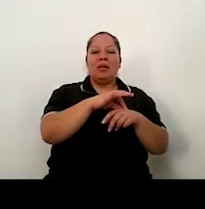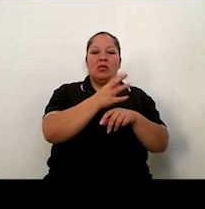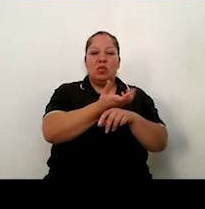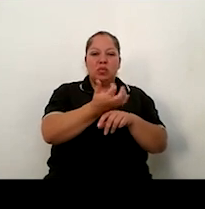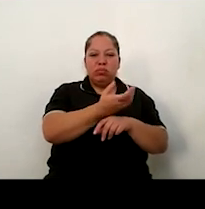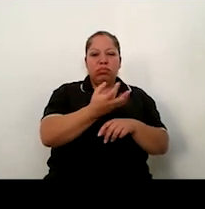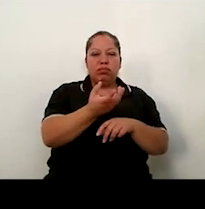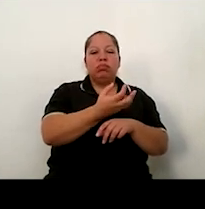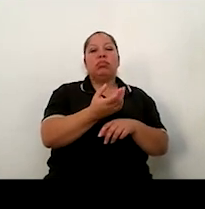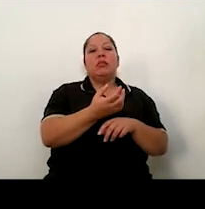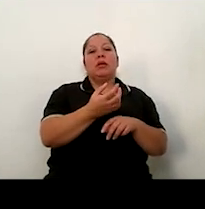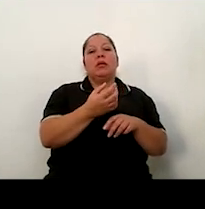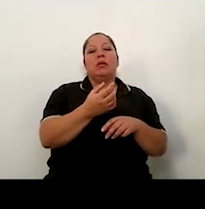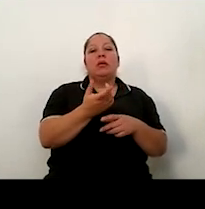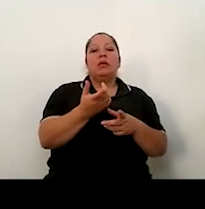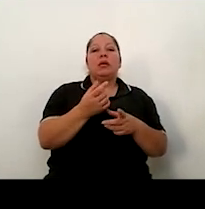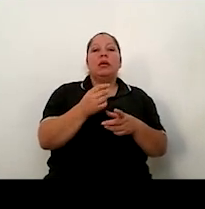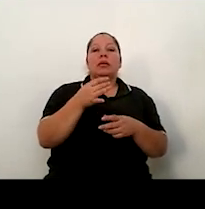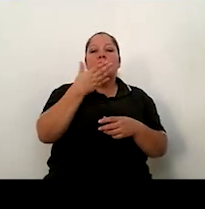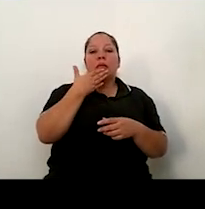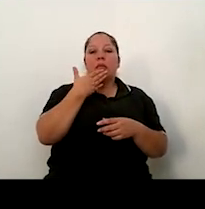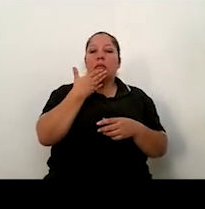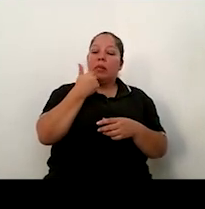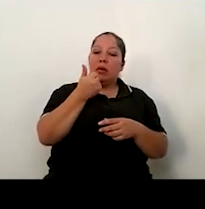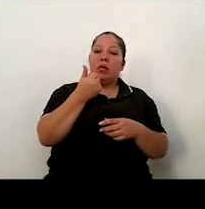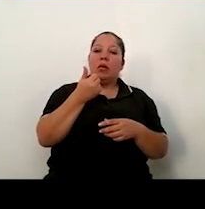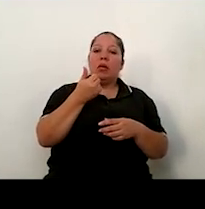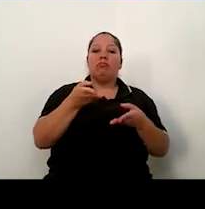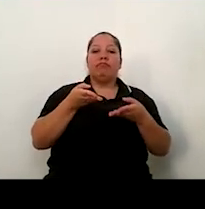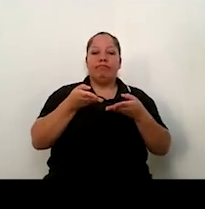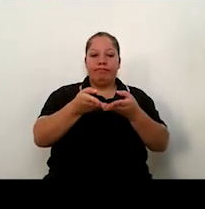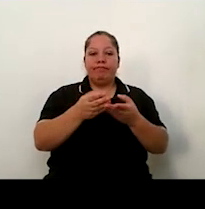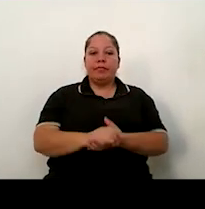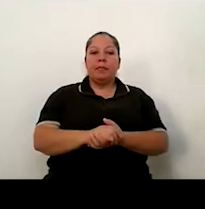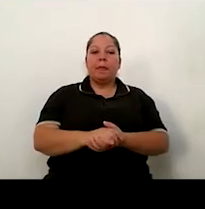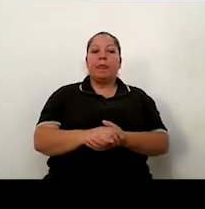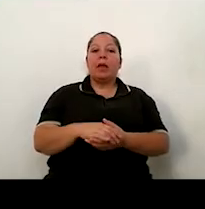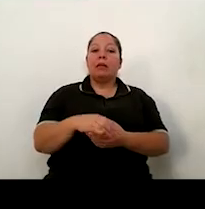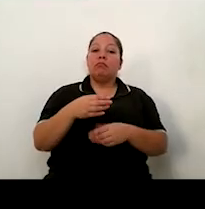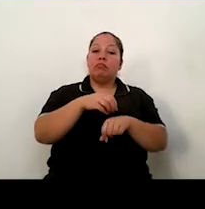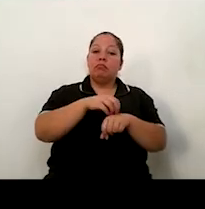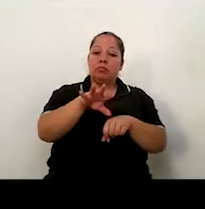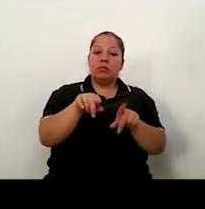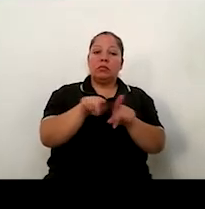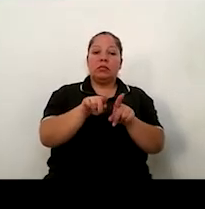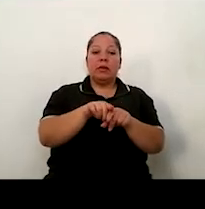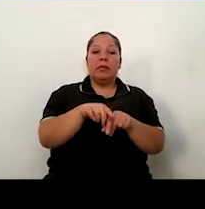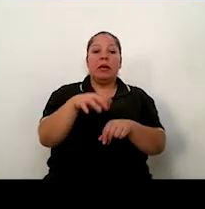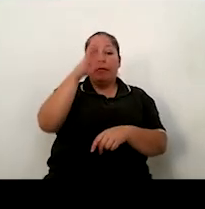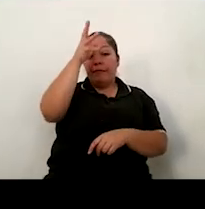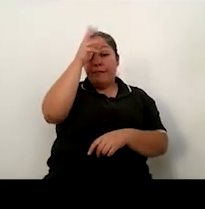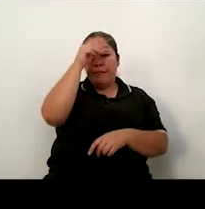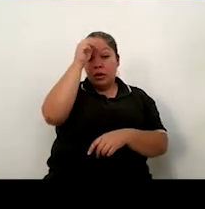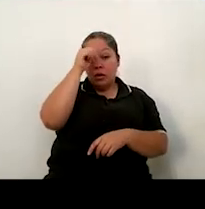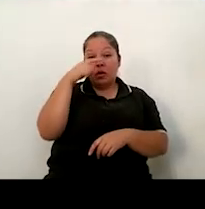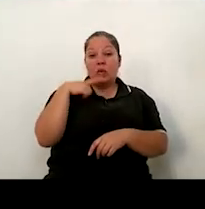aquela casquinha, aquela pele dele, porque ele também, se ele ficar muito frito e muito torrado, aquela crosta que forma na pele também vai formar a